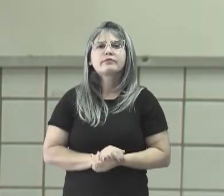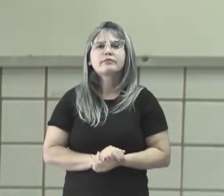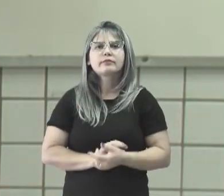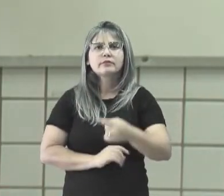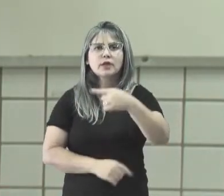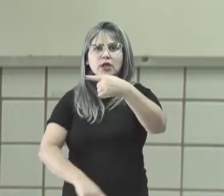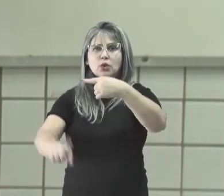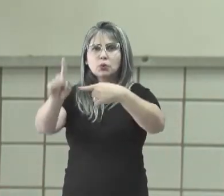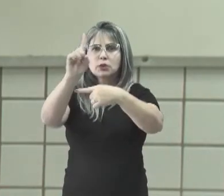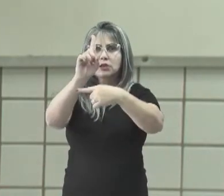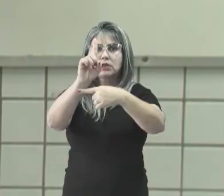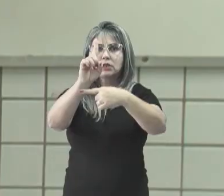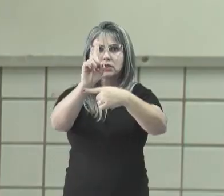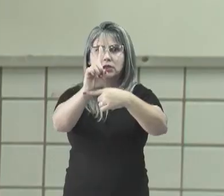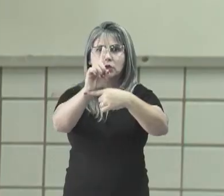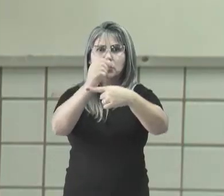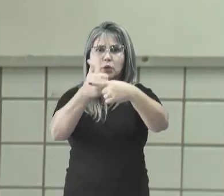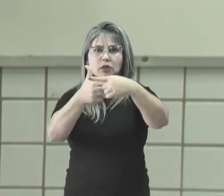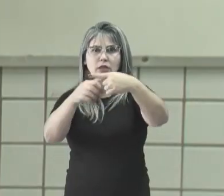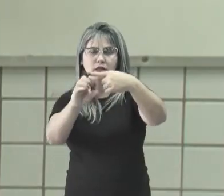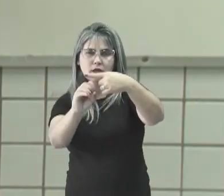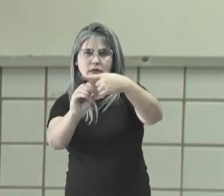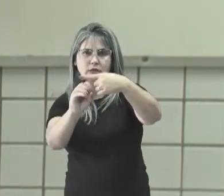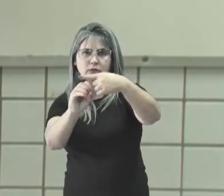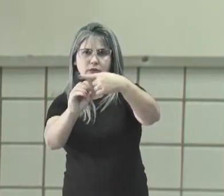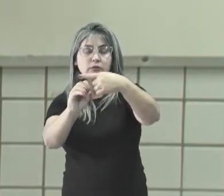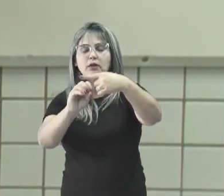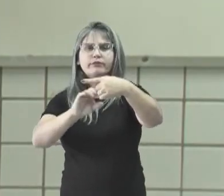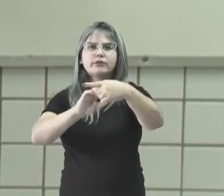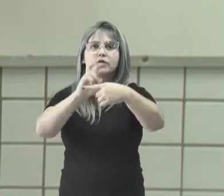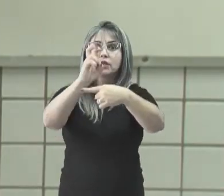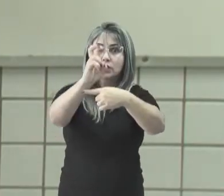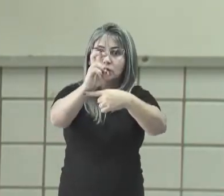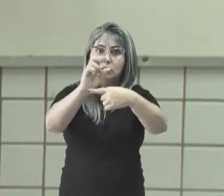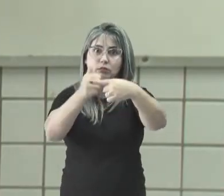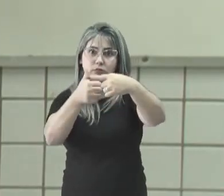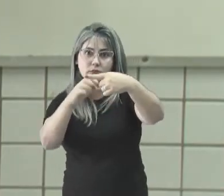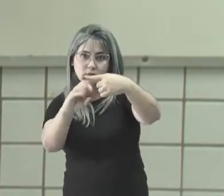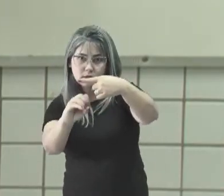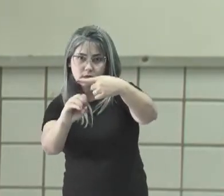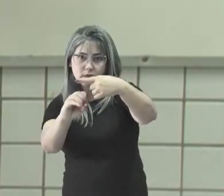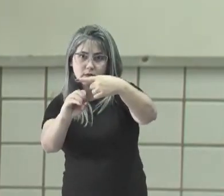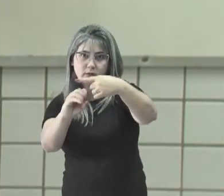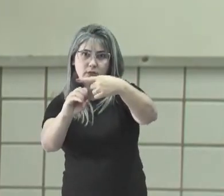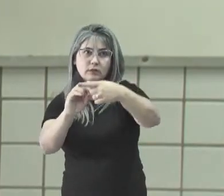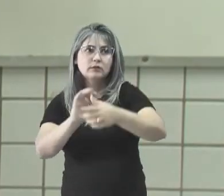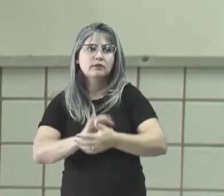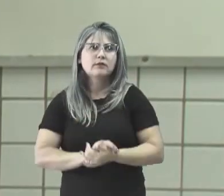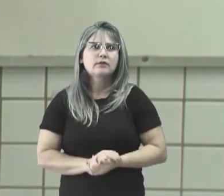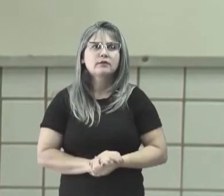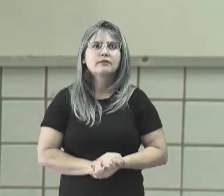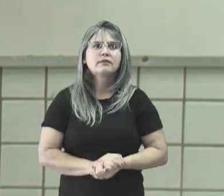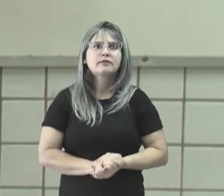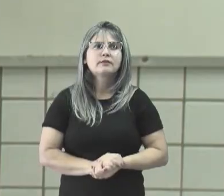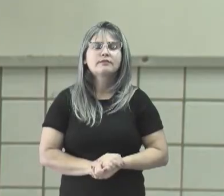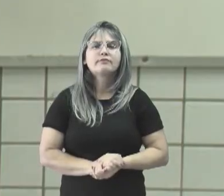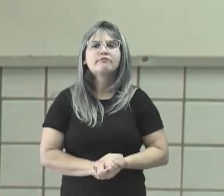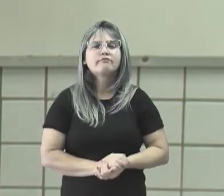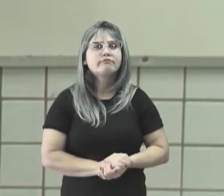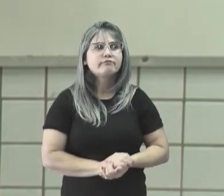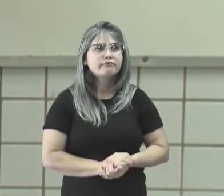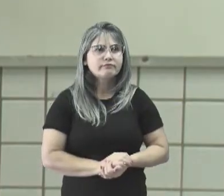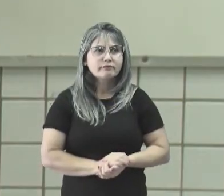5 décimos. E aí você simplifica a sua fração, dividindo por 5. Então isso daqui, ó, 0,5, é a mesma coisa